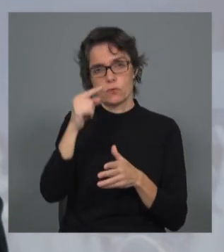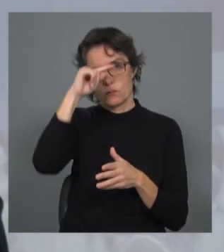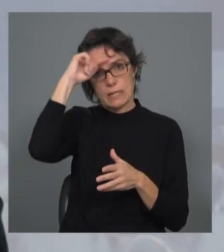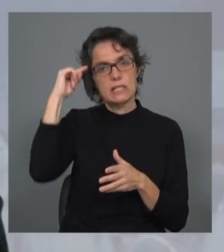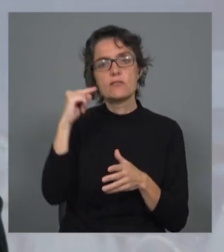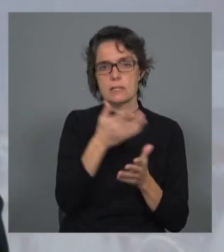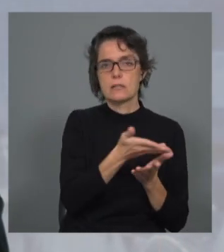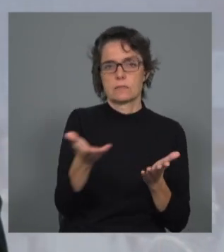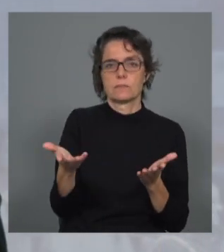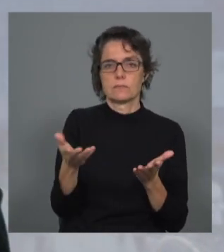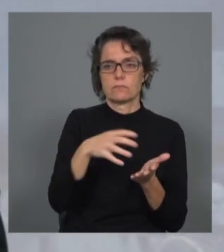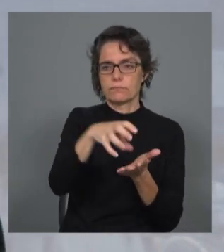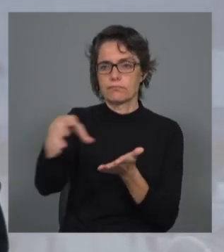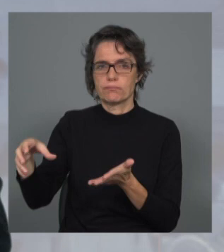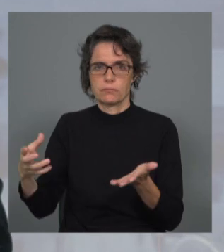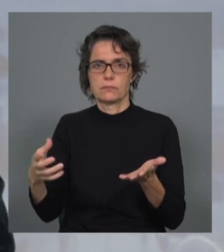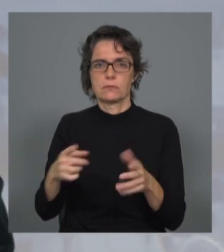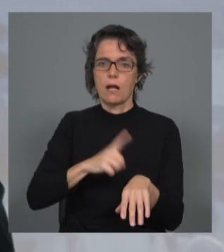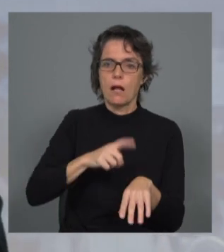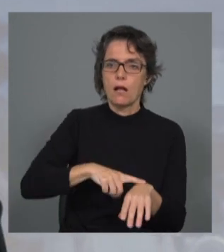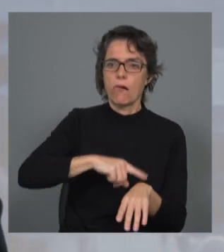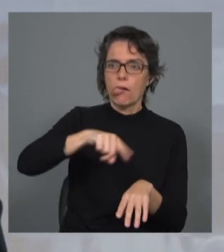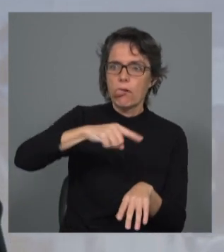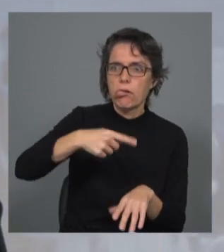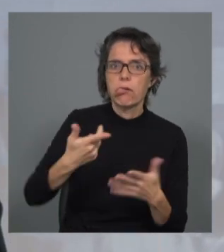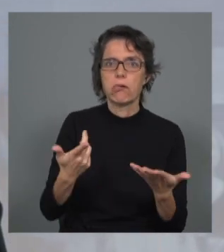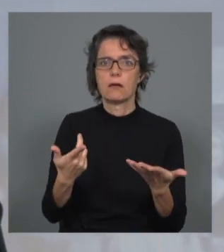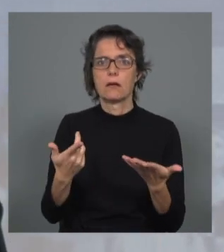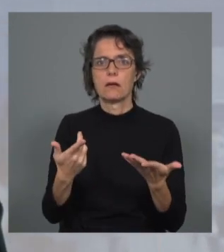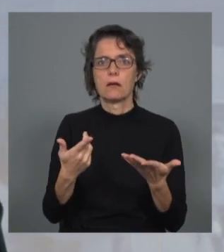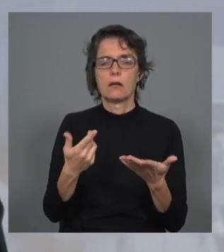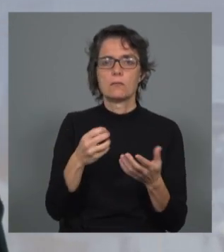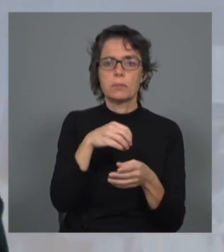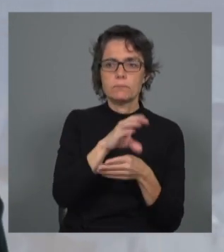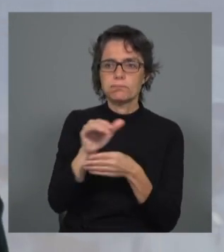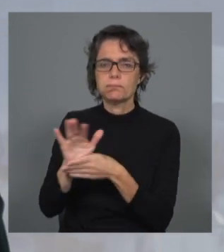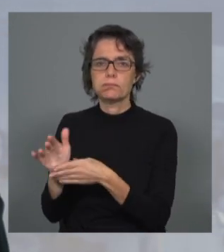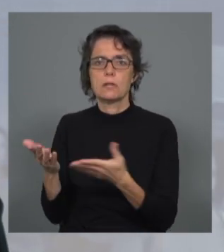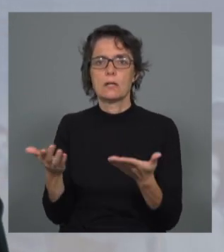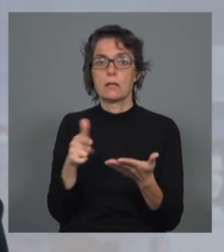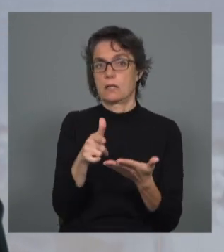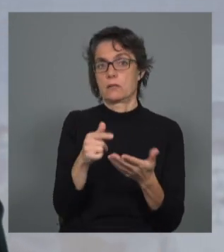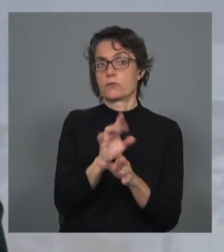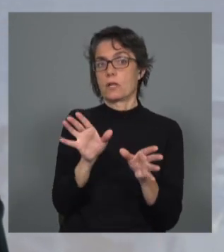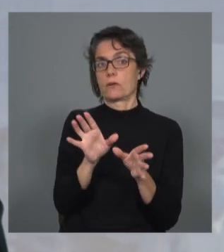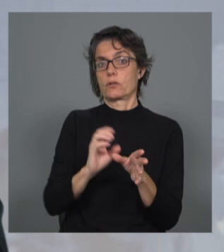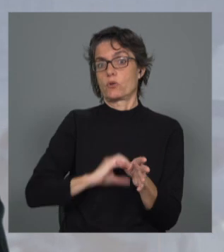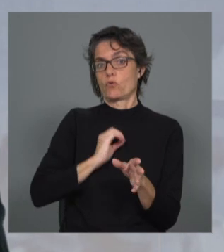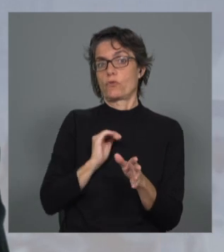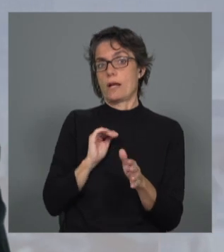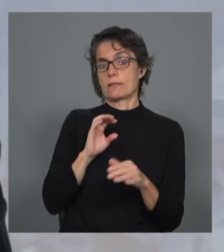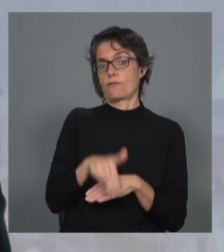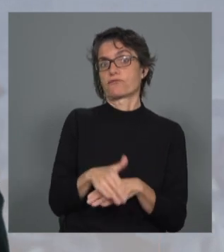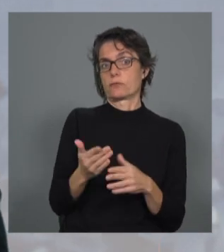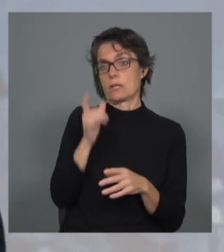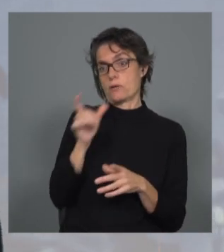distribuição. A distribuição é muito morosa, demora imenso tempo e provoca estes constrangimentos, enormes